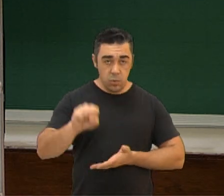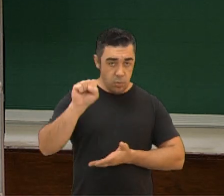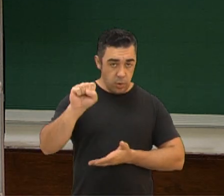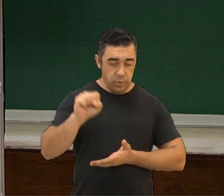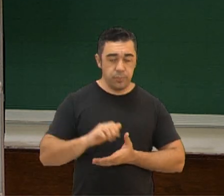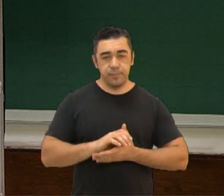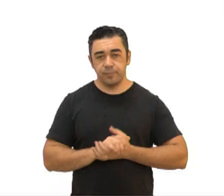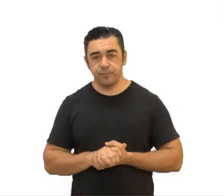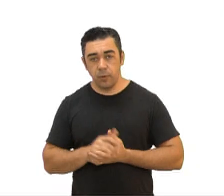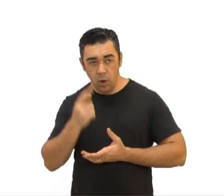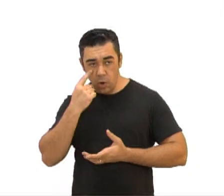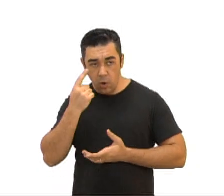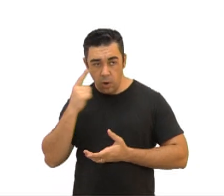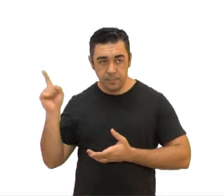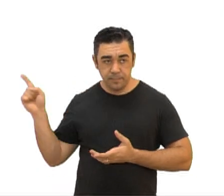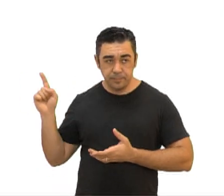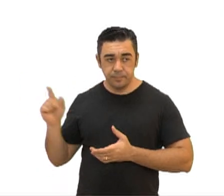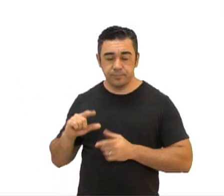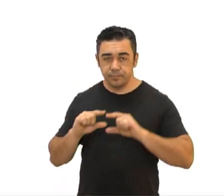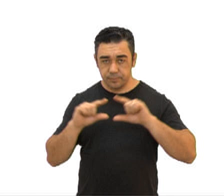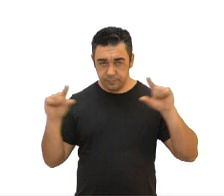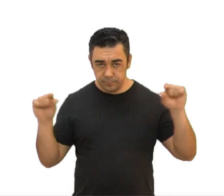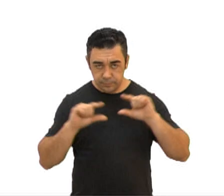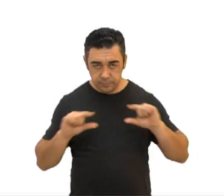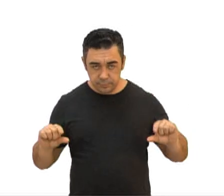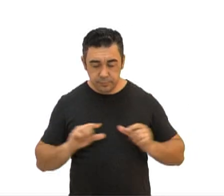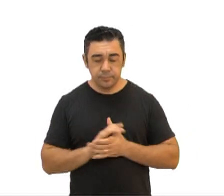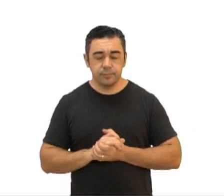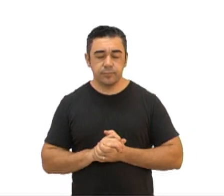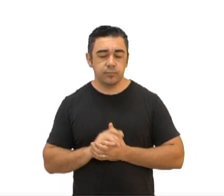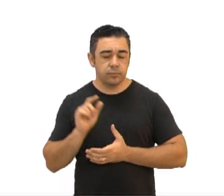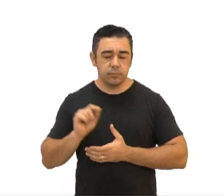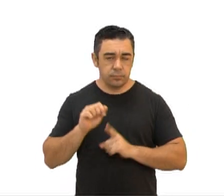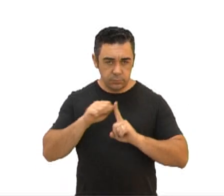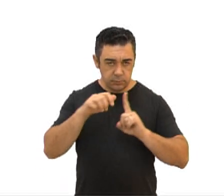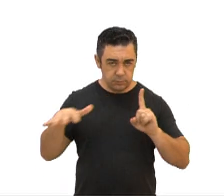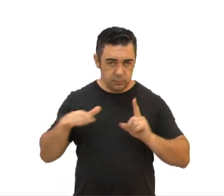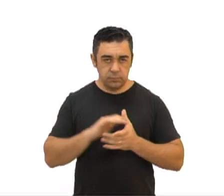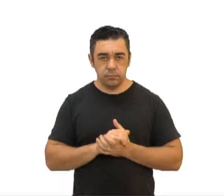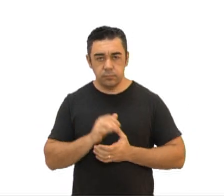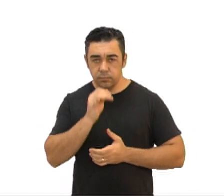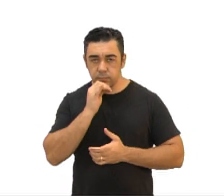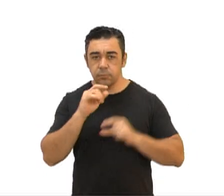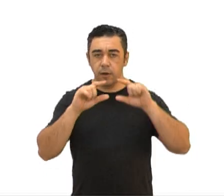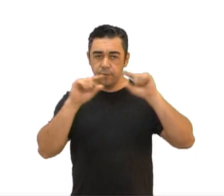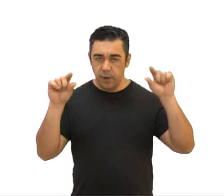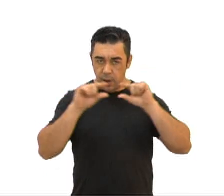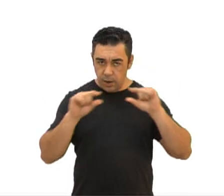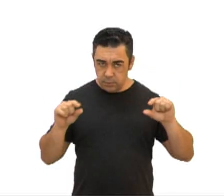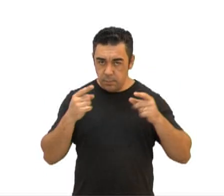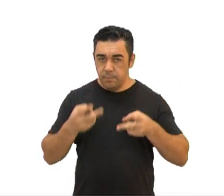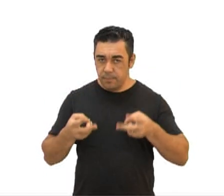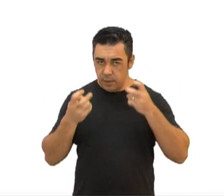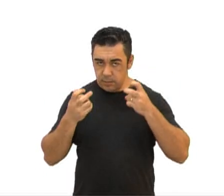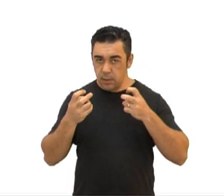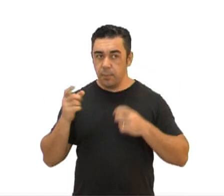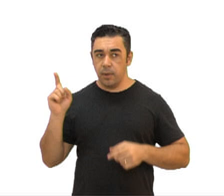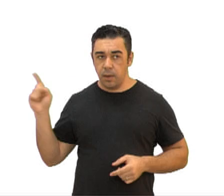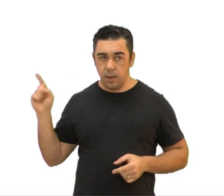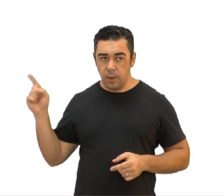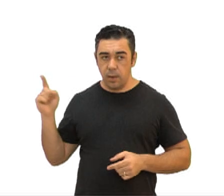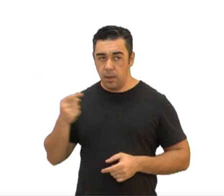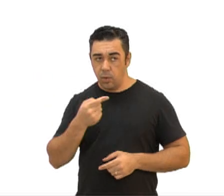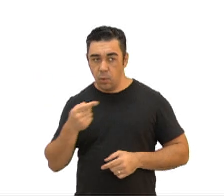então. Olhem lá o exercício 8. Que figura de linguagem está presente agora? Então, vocês têm ali a frase, observe que o que está em destaque é